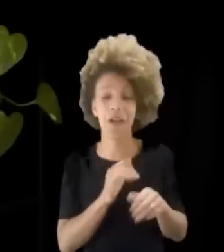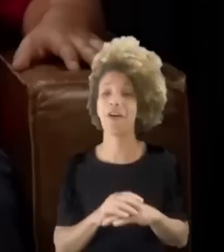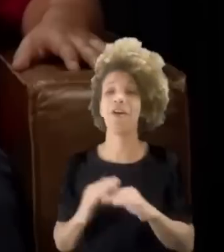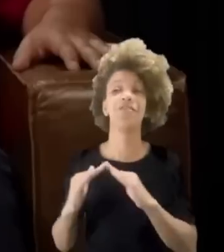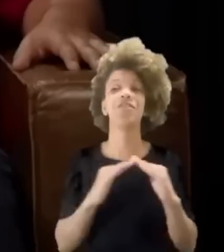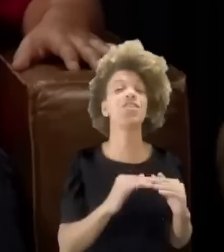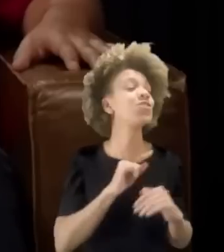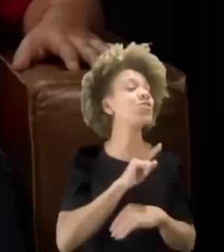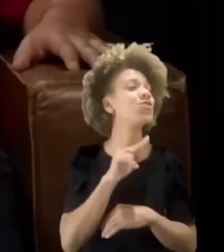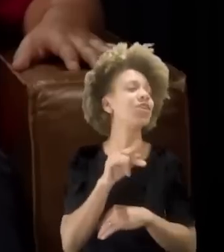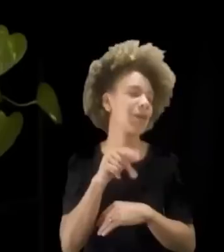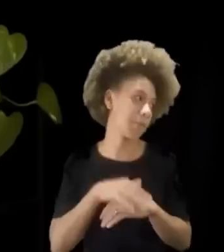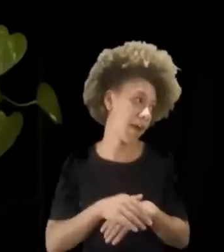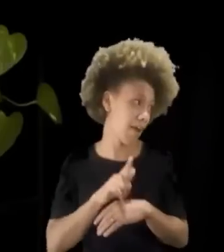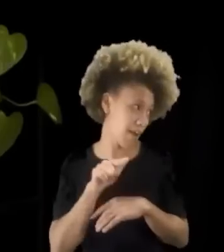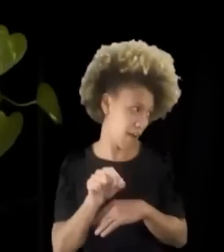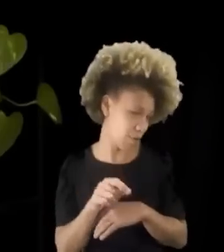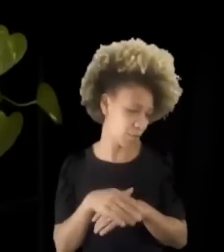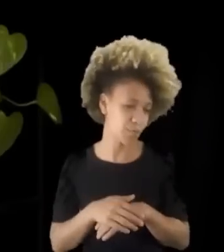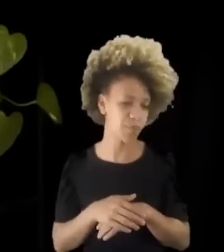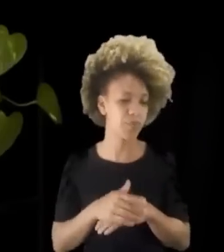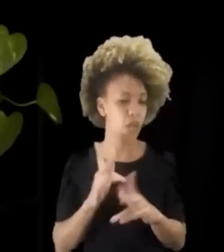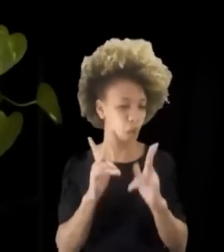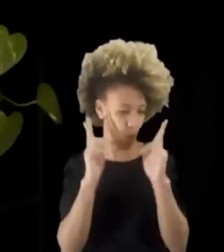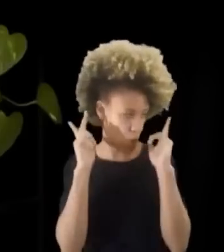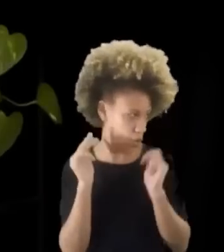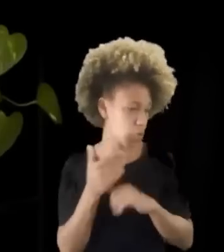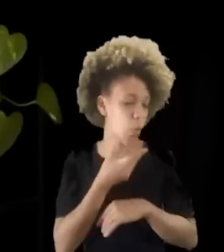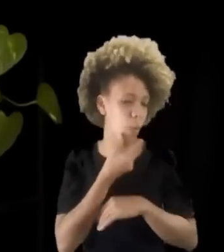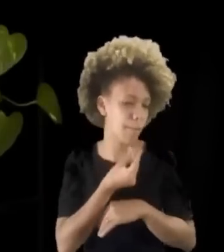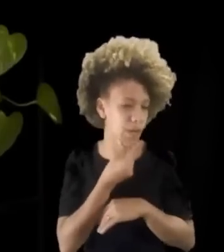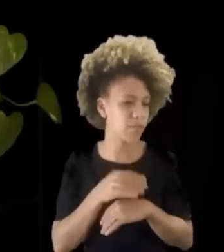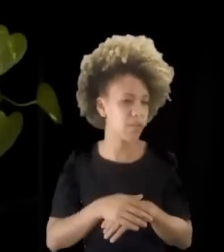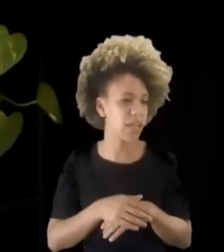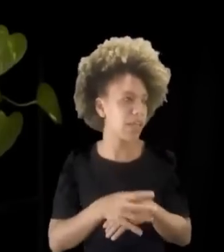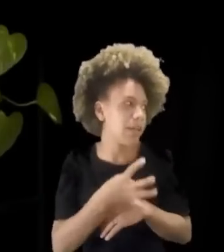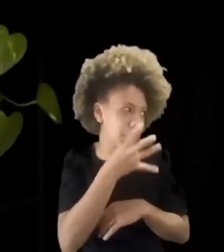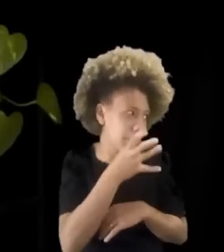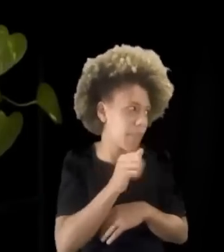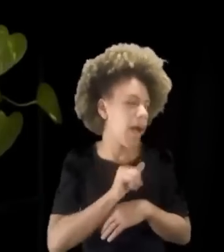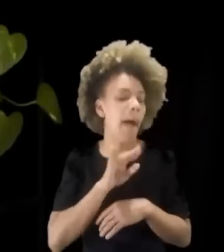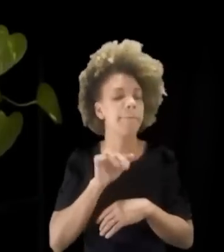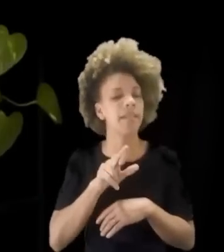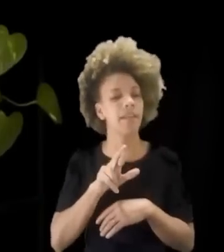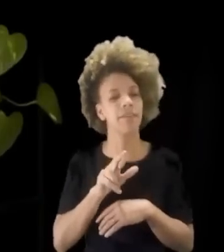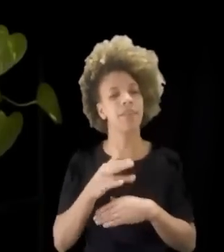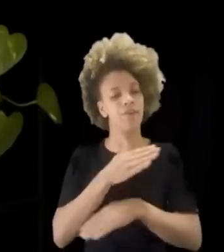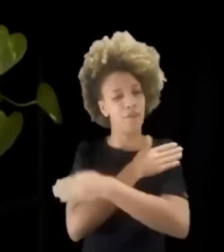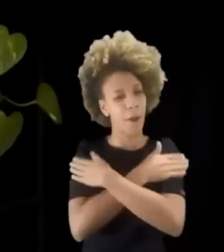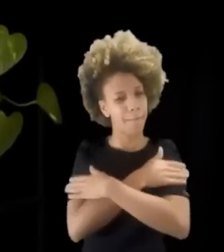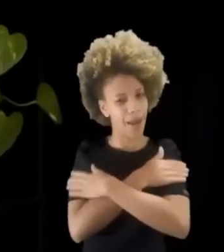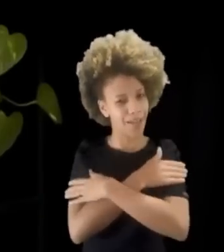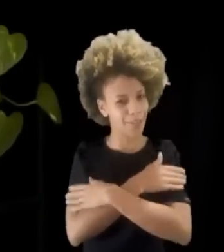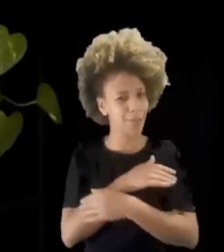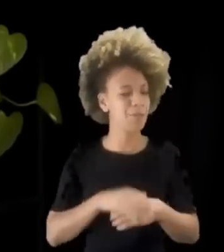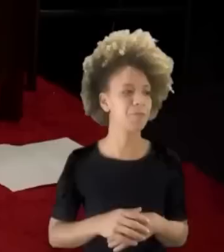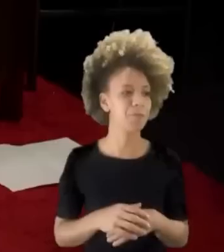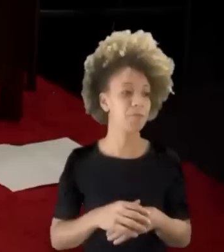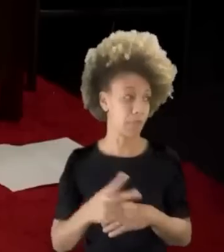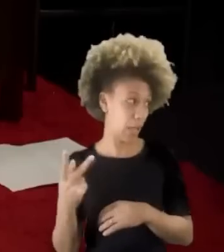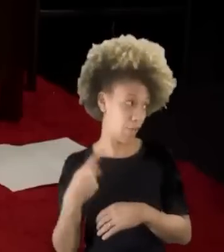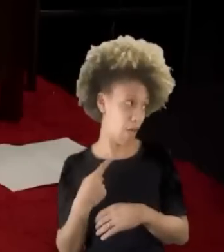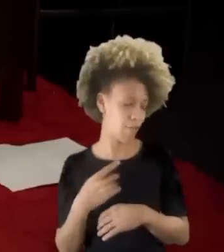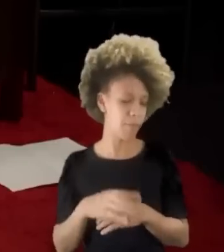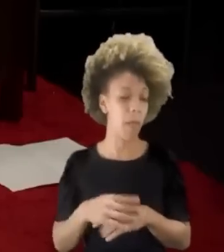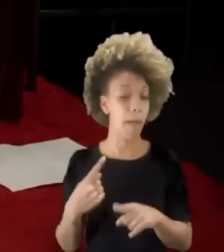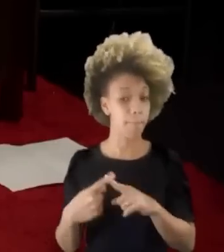vizinha do zuke Hã eu tenho eu corto o cabelo com um maluco mano que ele é muito fã o Abner vou até mandar um abraço para ele ele falou ele falava assim para mim